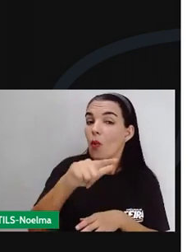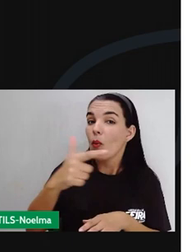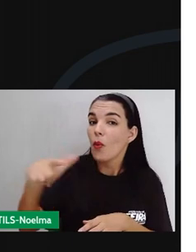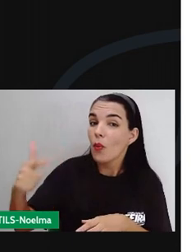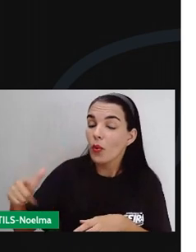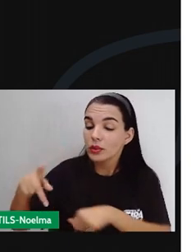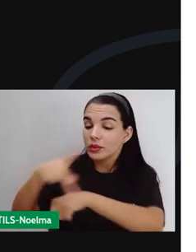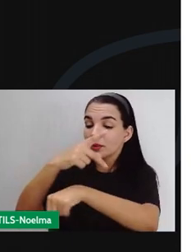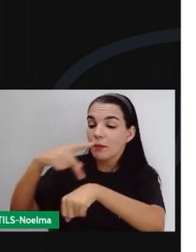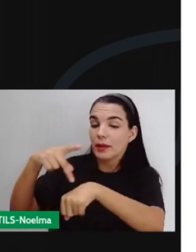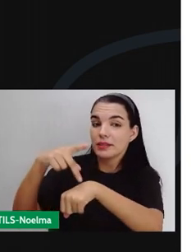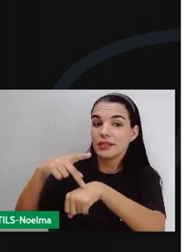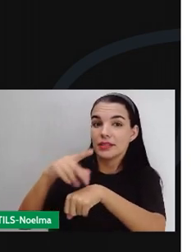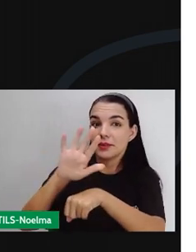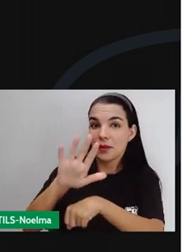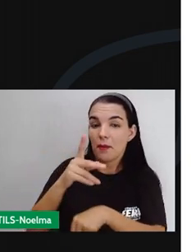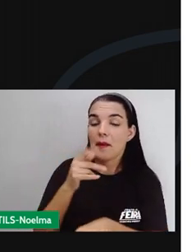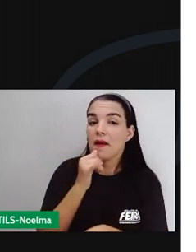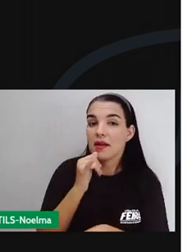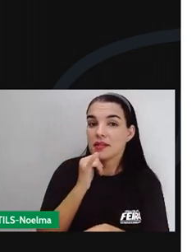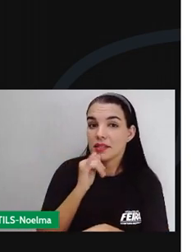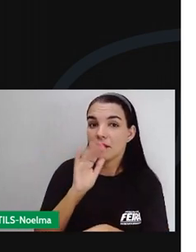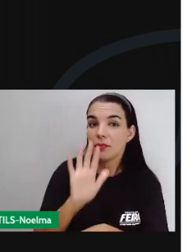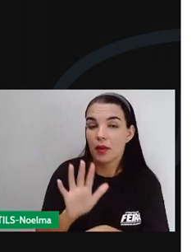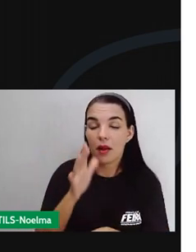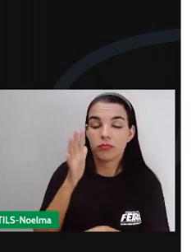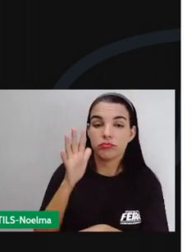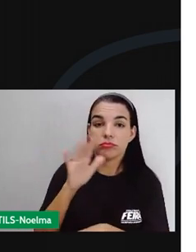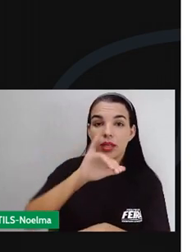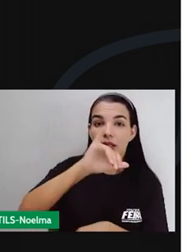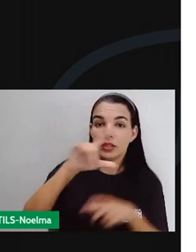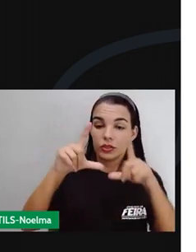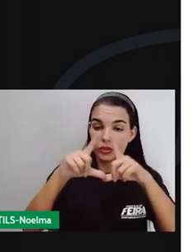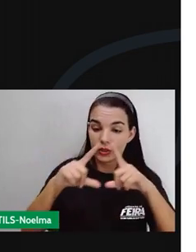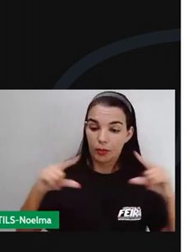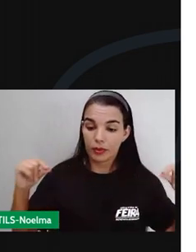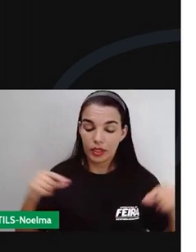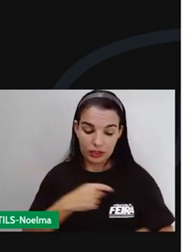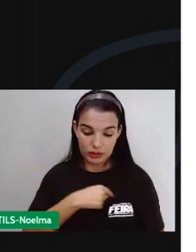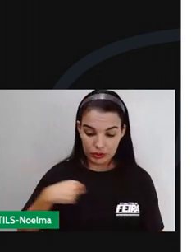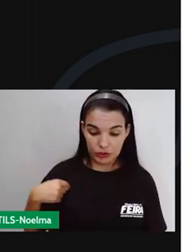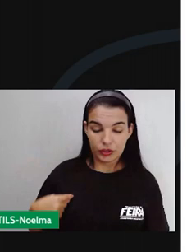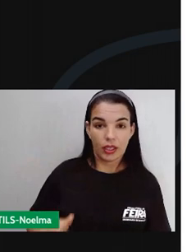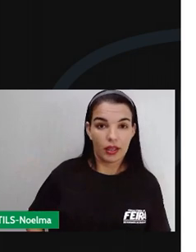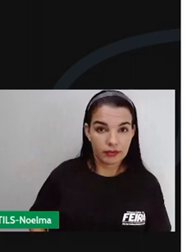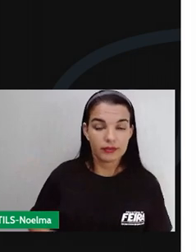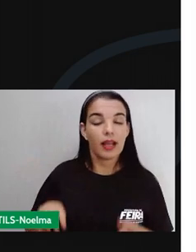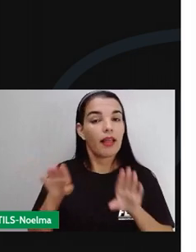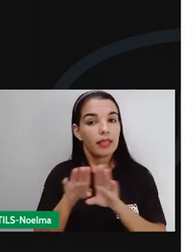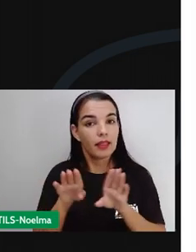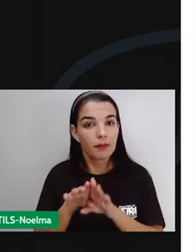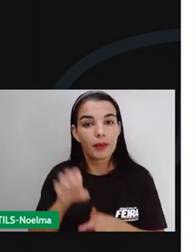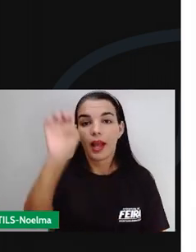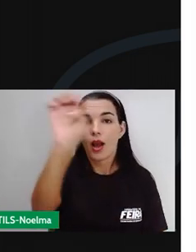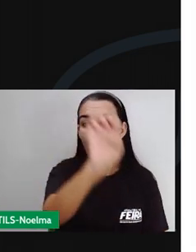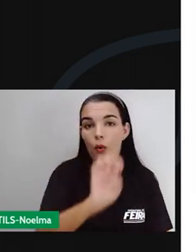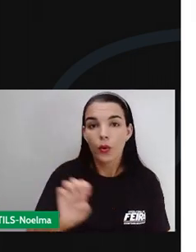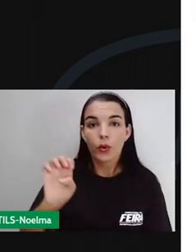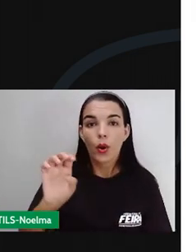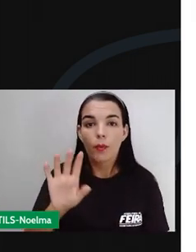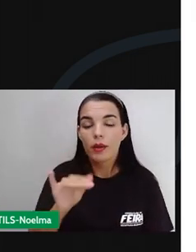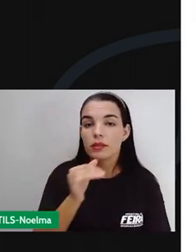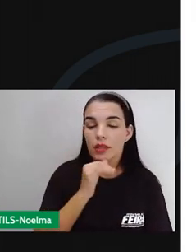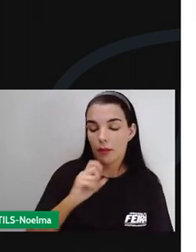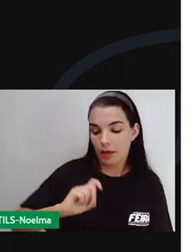exemplo, dos orientais, tais como os japoneses e chineses, também de outros países europeus, como